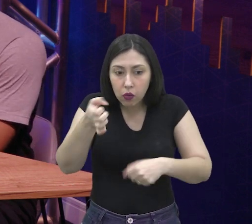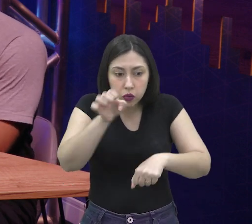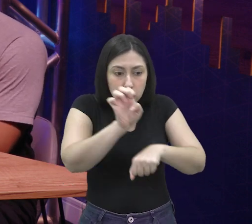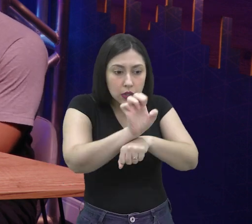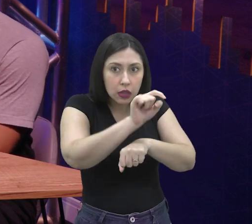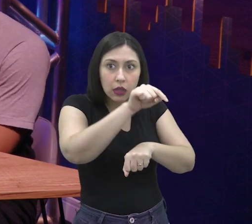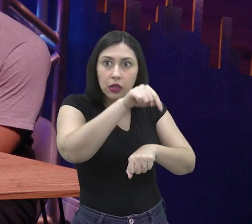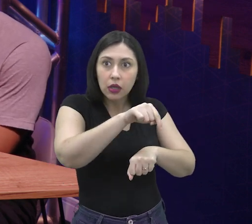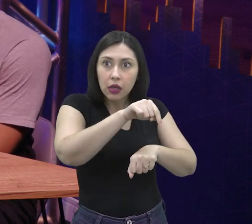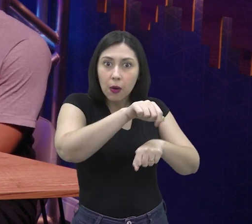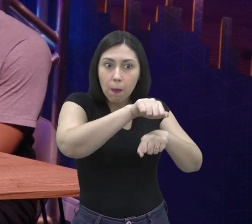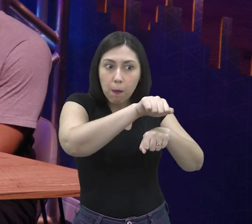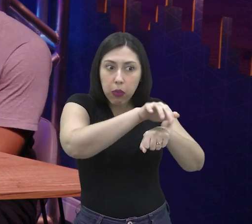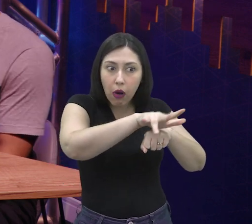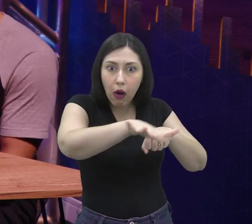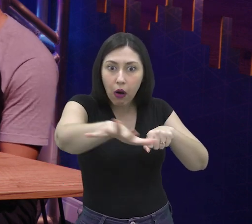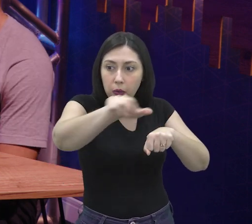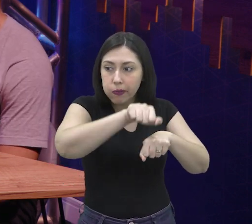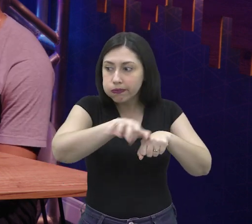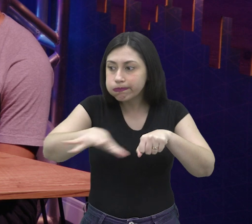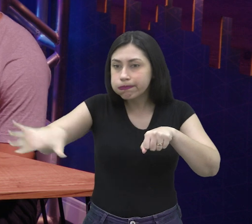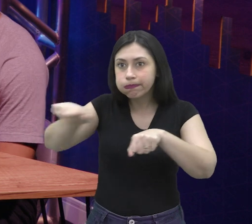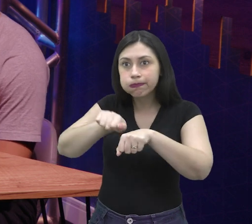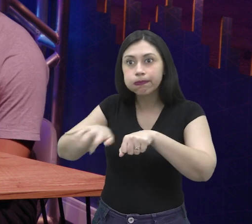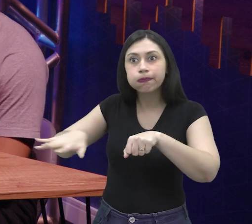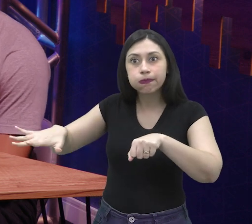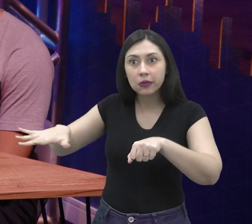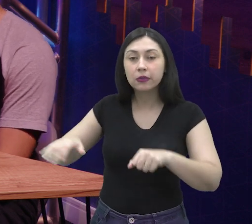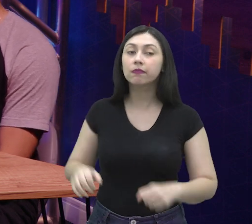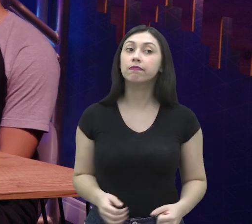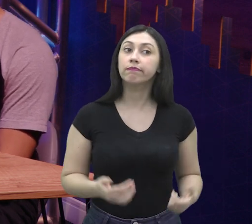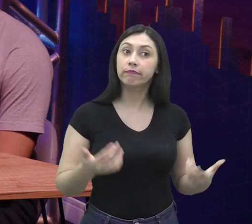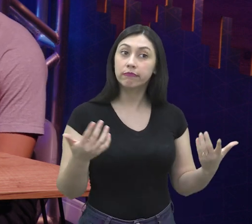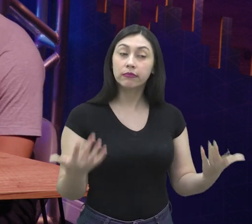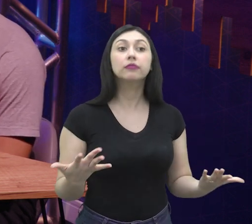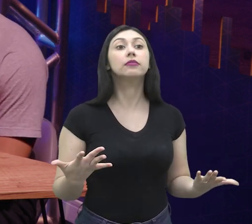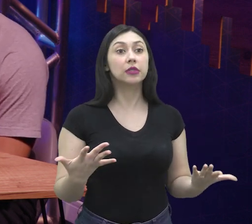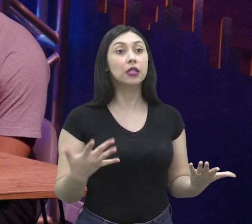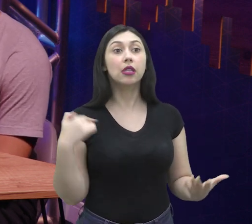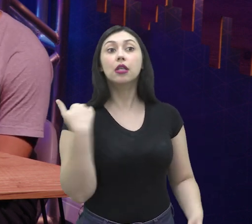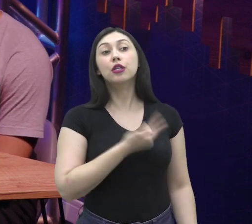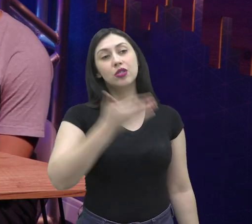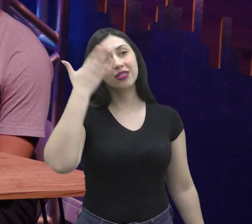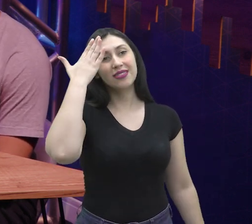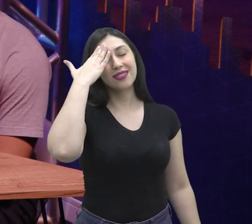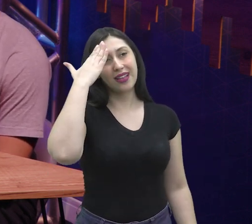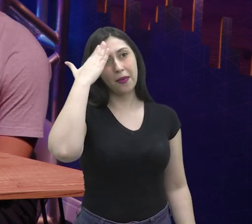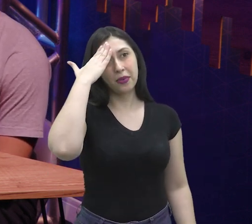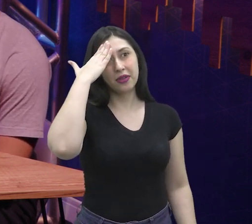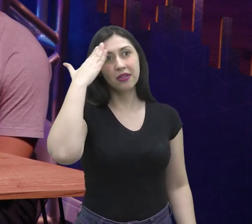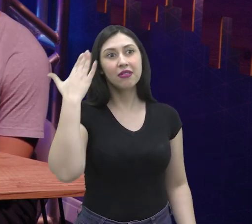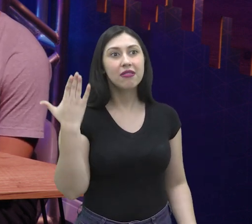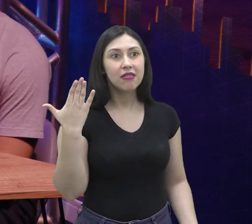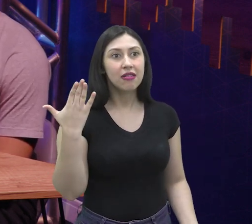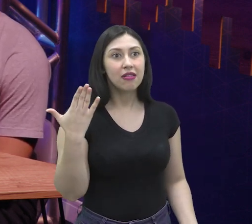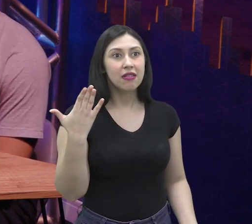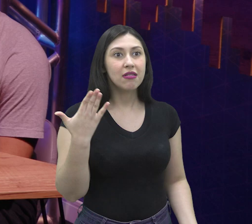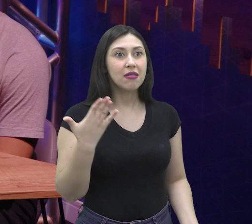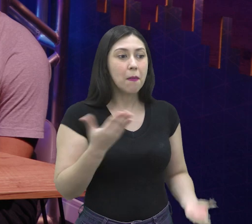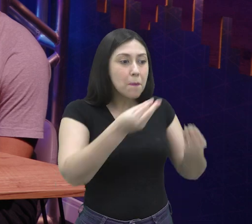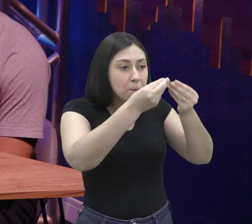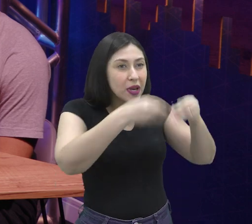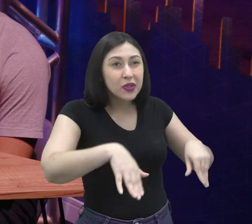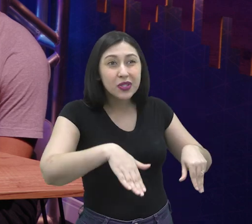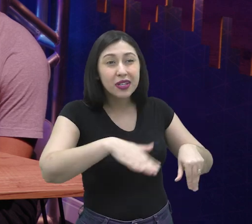um estado do país que afeta vários outros. Pois a gente sabe, né, que as maiores vítimas dessas situações, né,